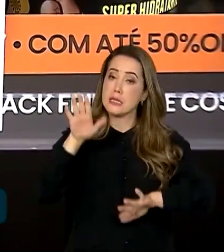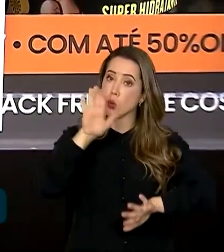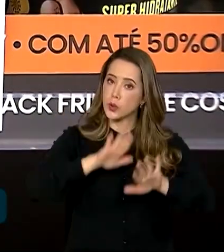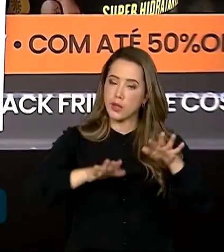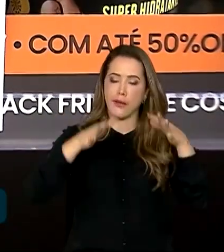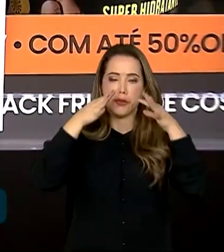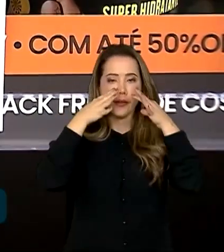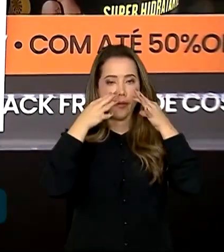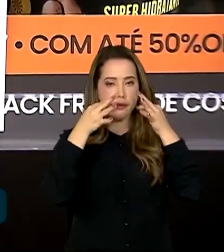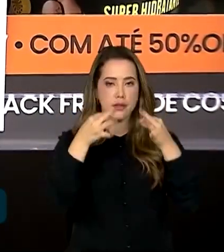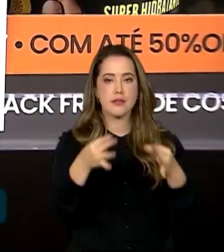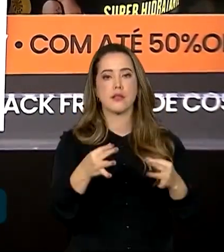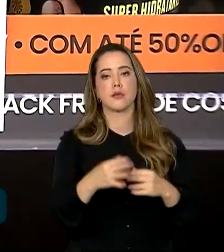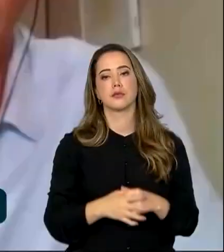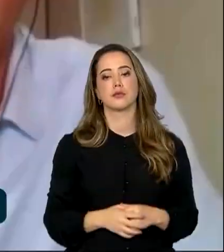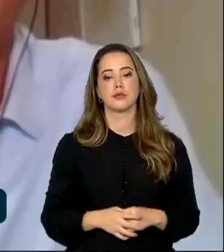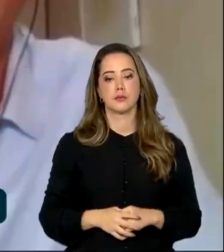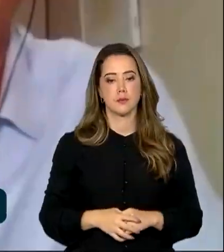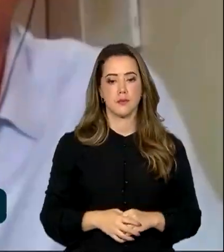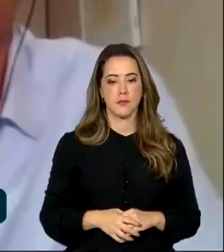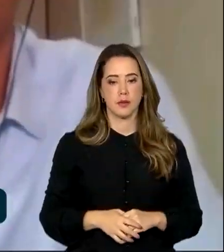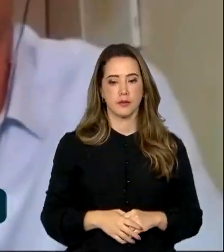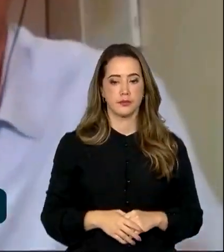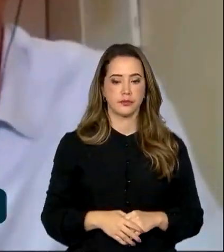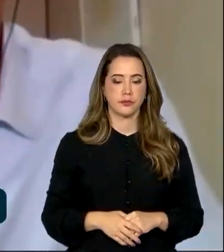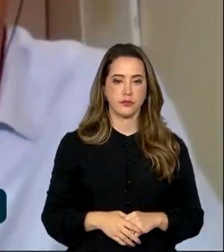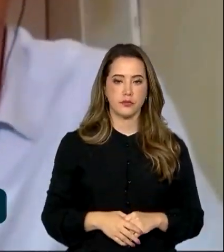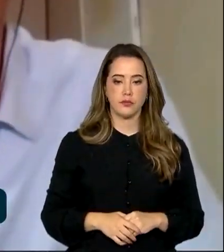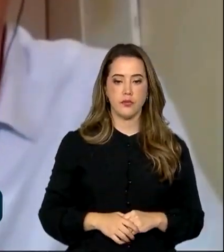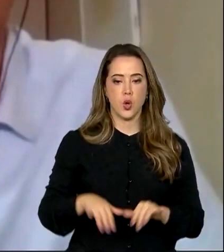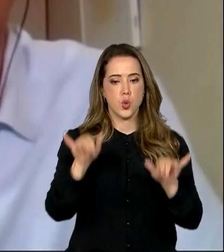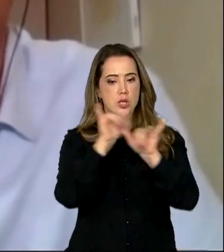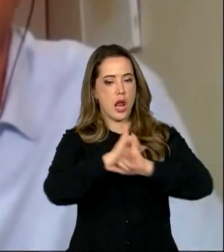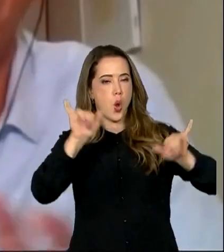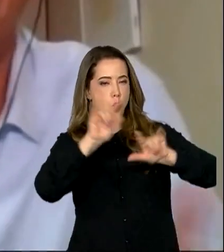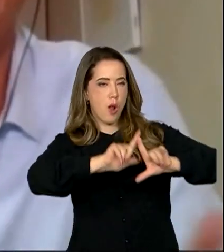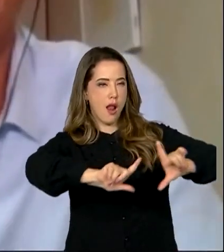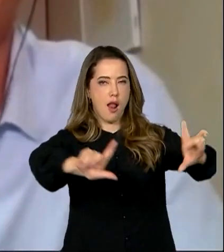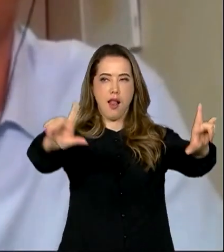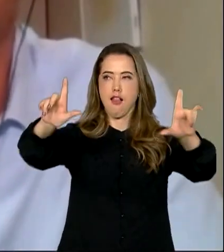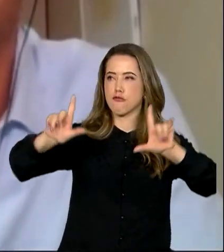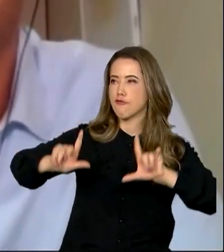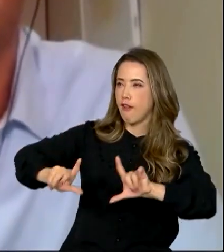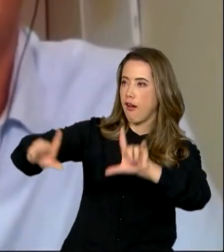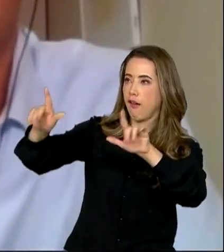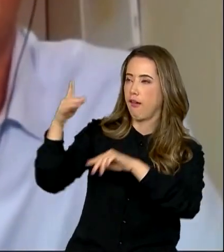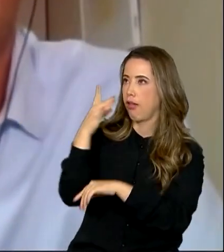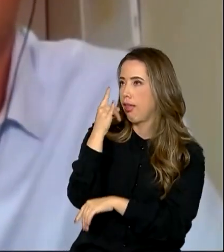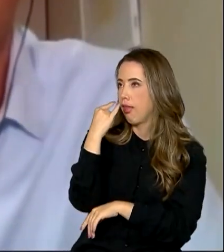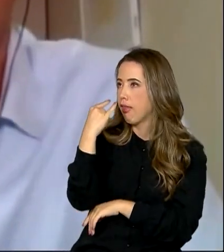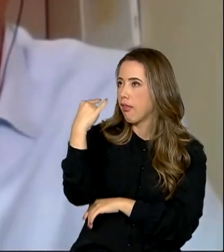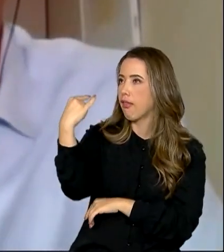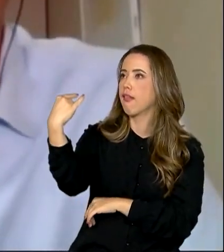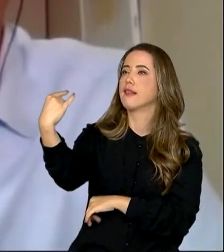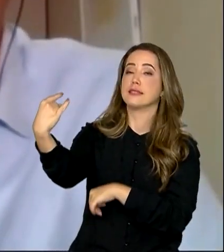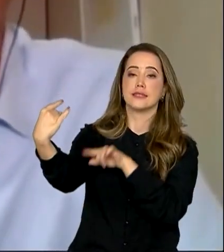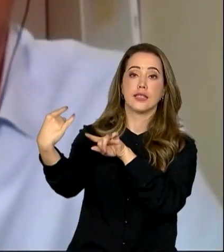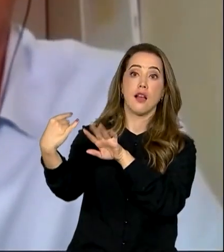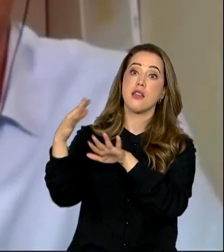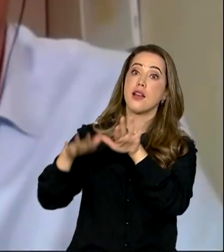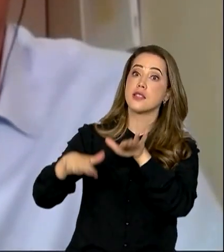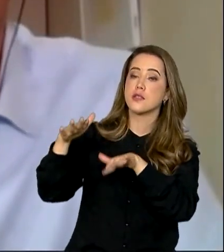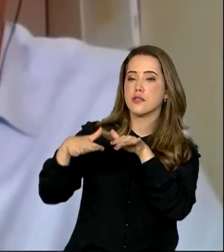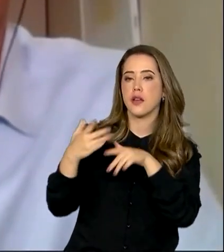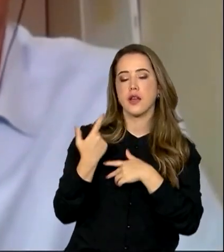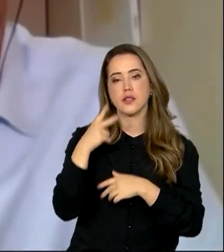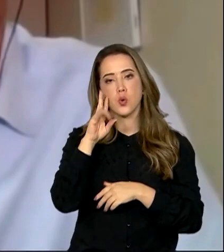atento aos apelos comerciais. Os anúncios são sempre cores vibrantes, são chamativos, né? E em determinados momentos